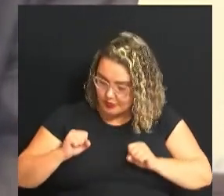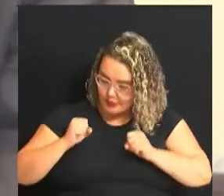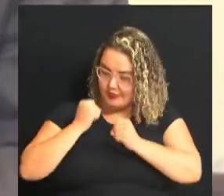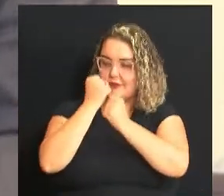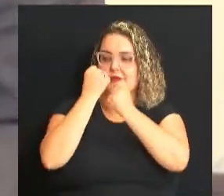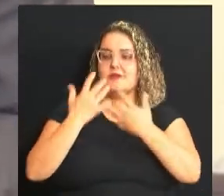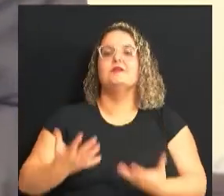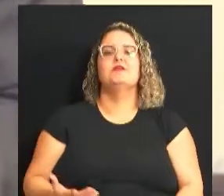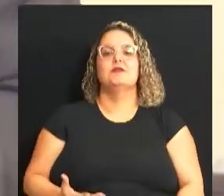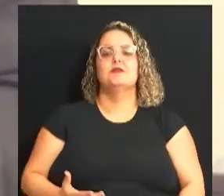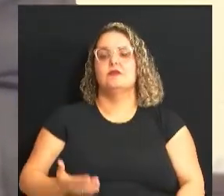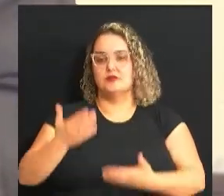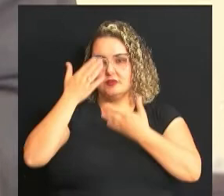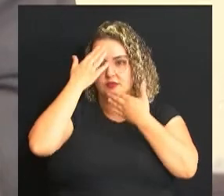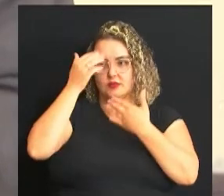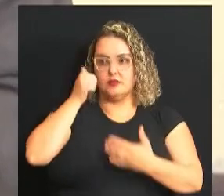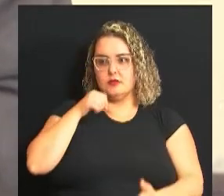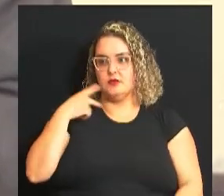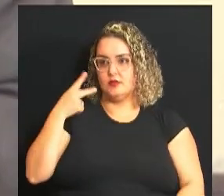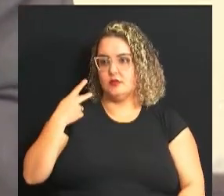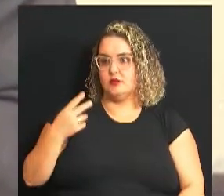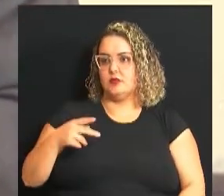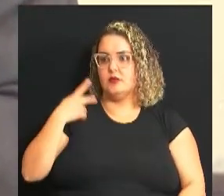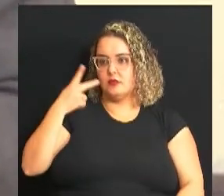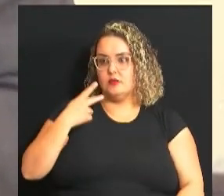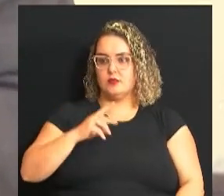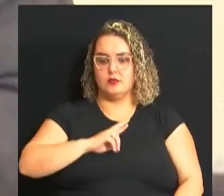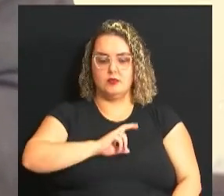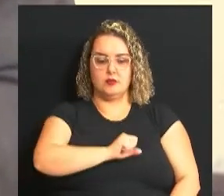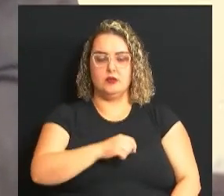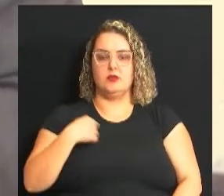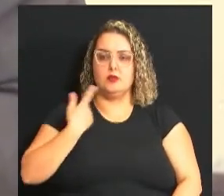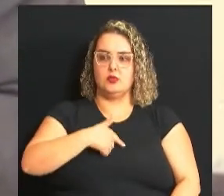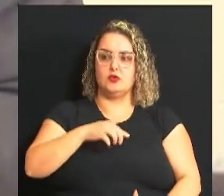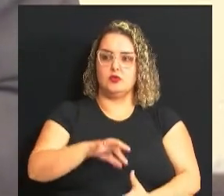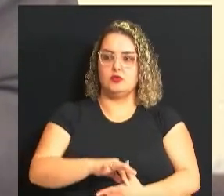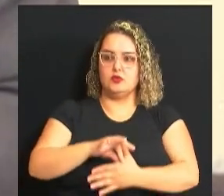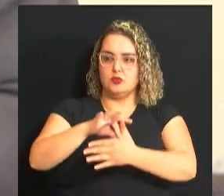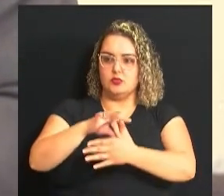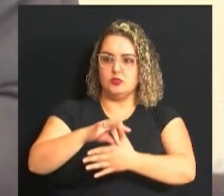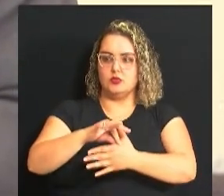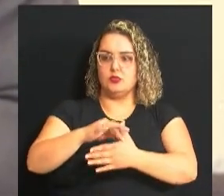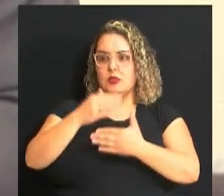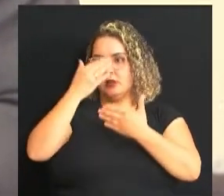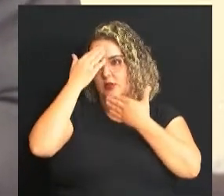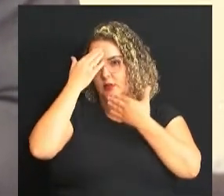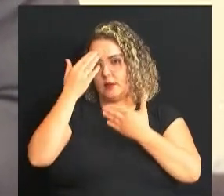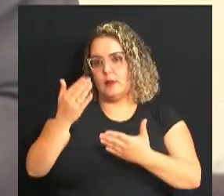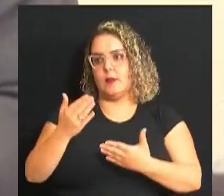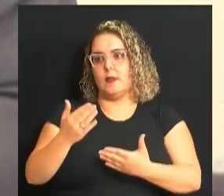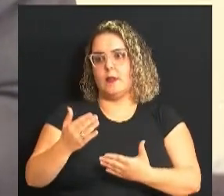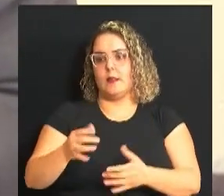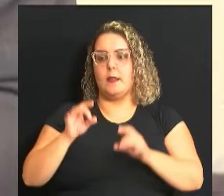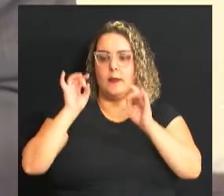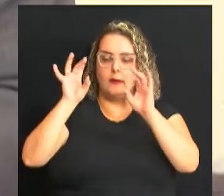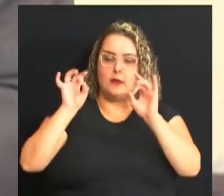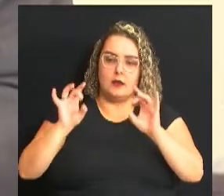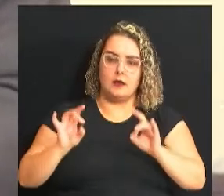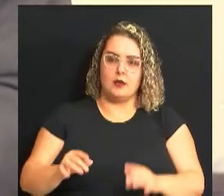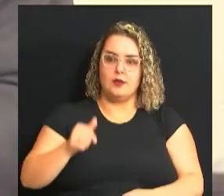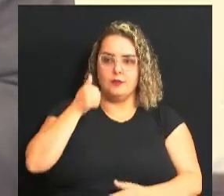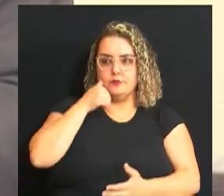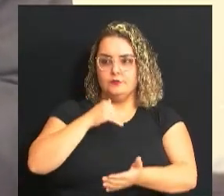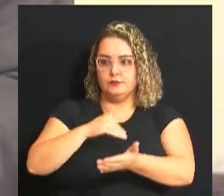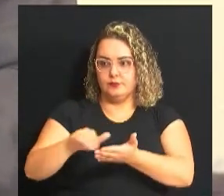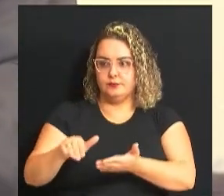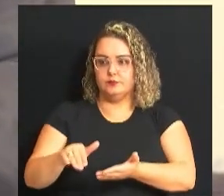Muito obrigado, vereadora, vereador Luiz Carlos Rossini, nosso líder. Agradecer de forma especial à secretária da